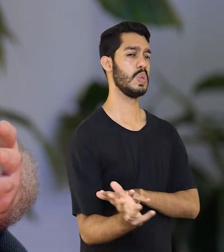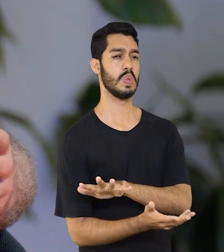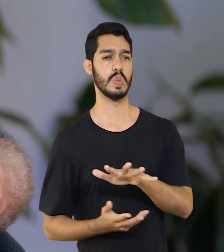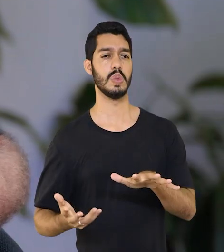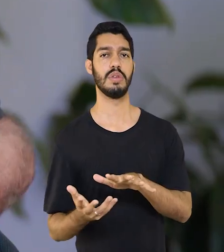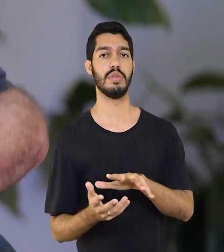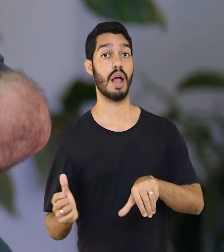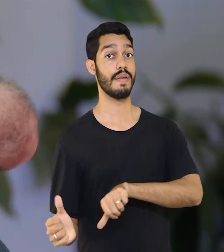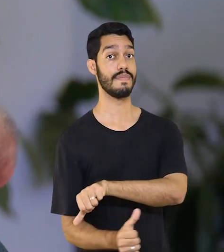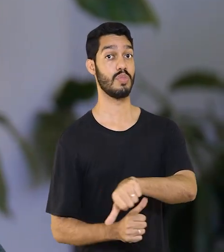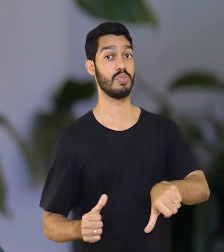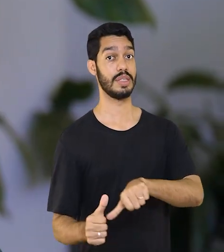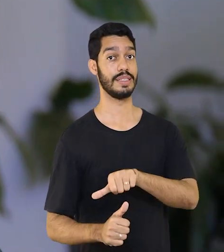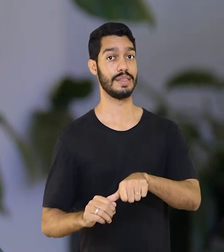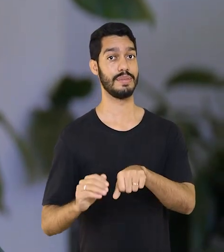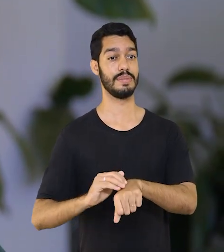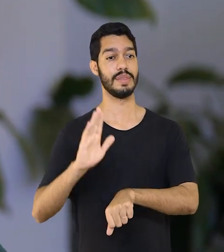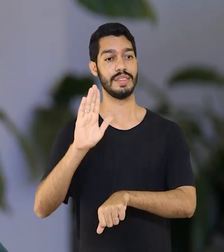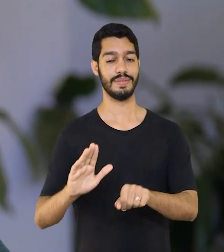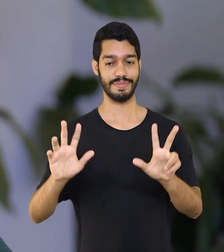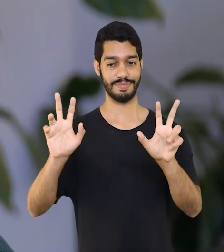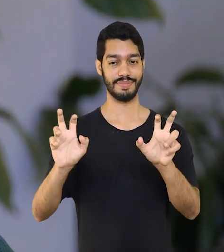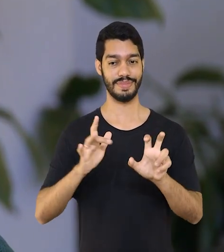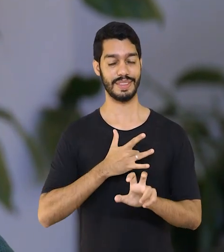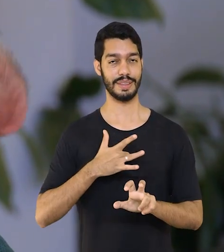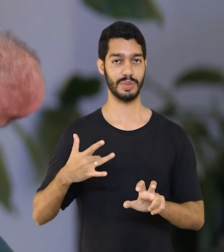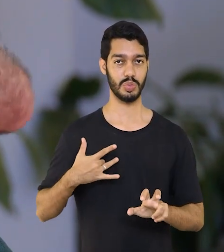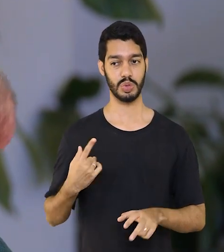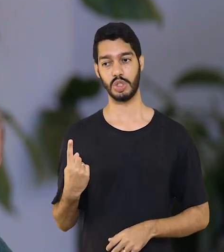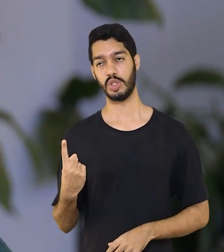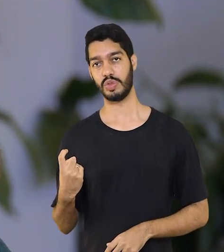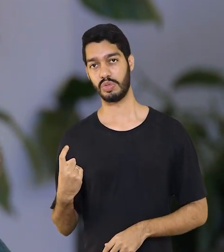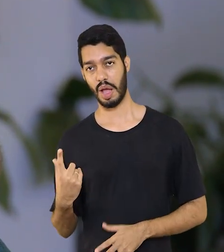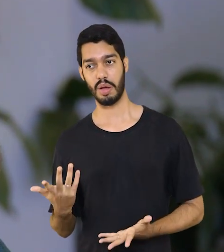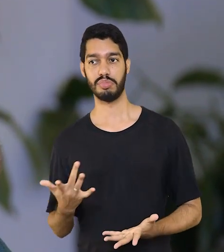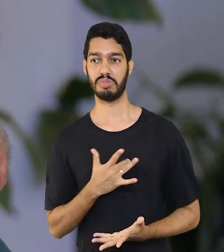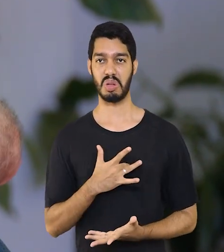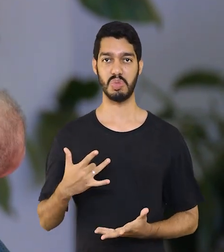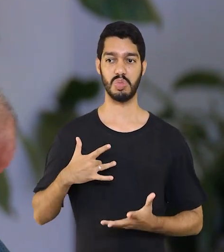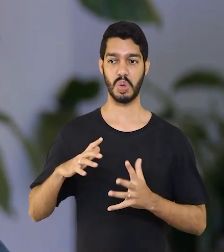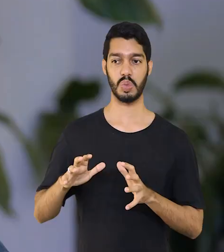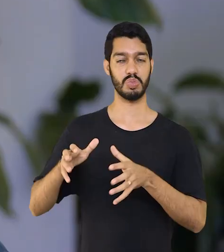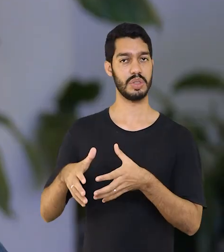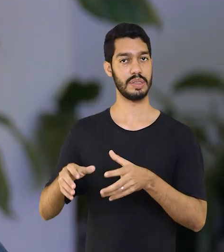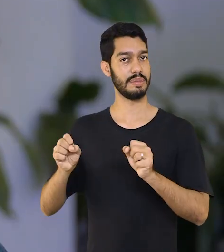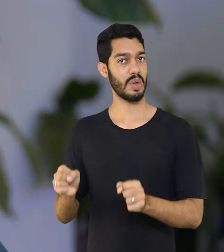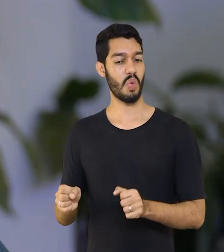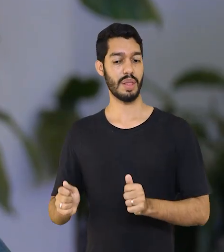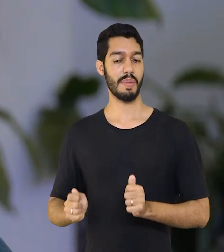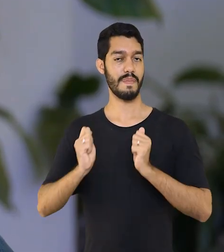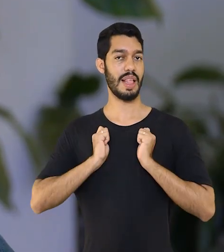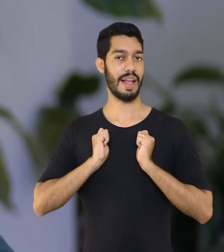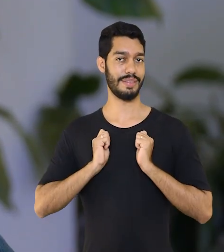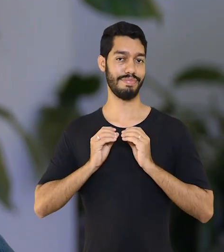mais ampla na forma como a gente lida com o tema saúde individual e coletiva pode produzir